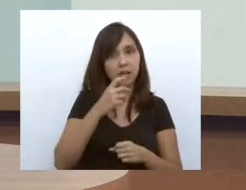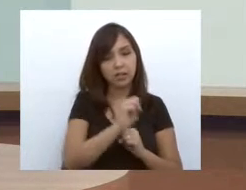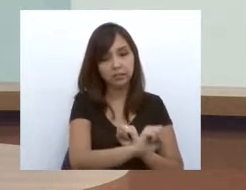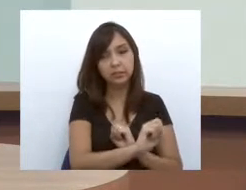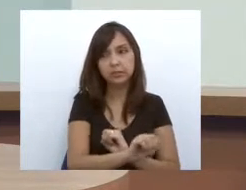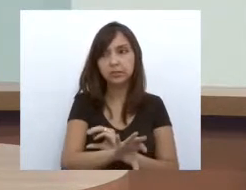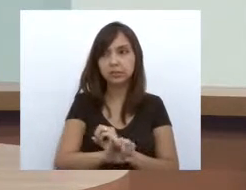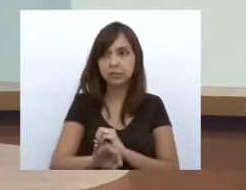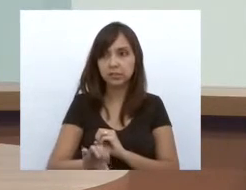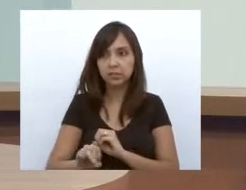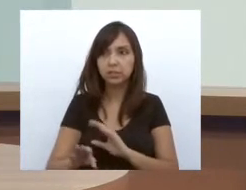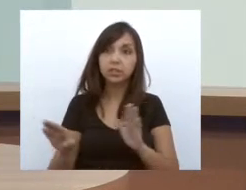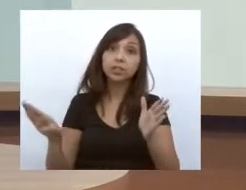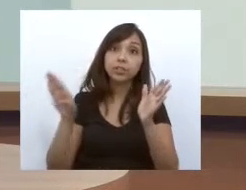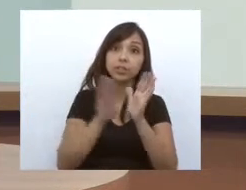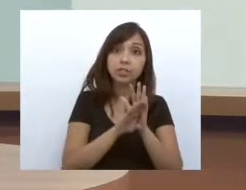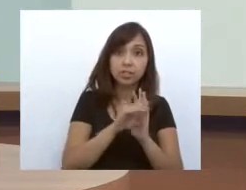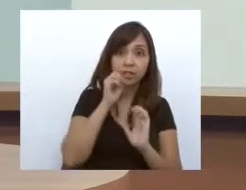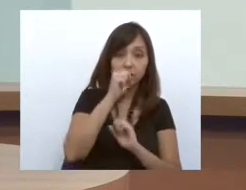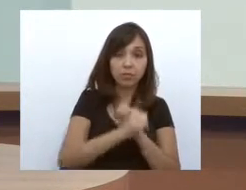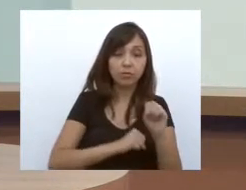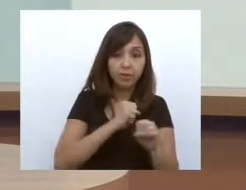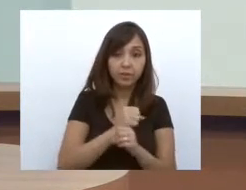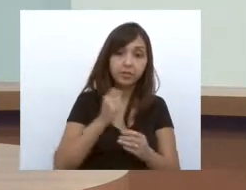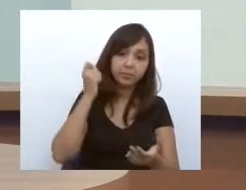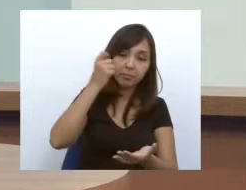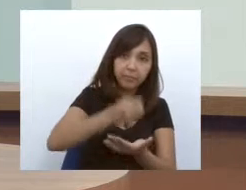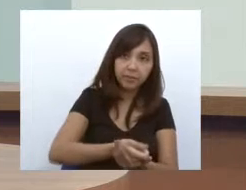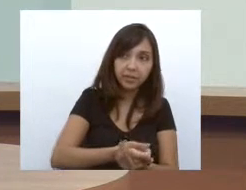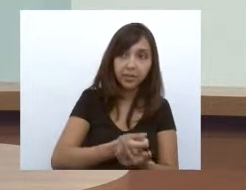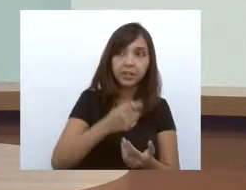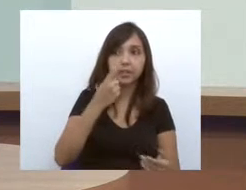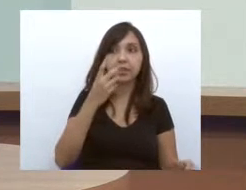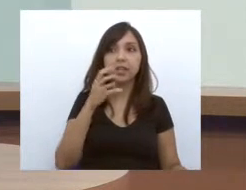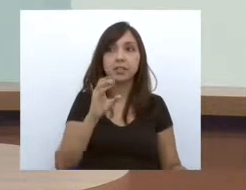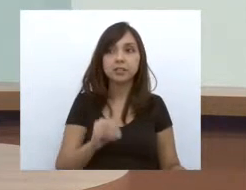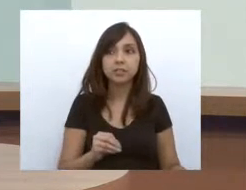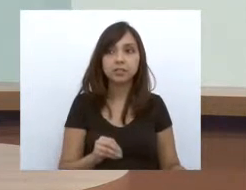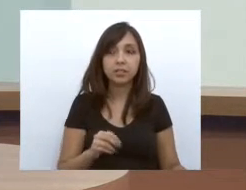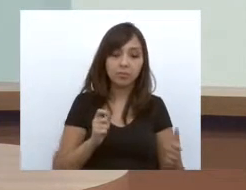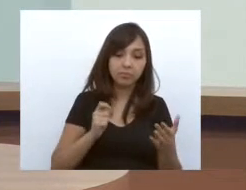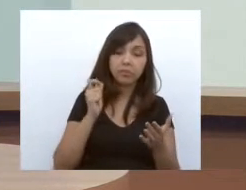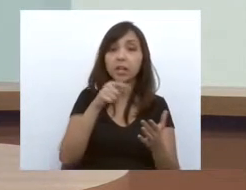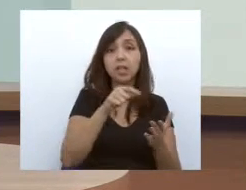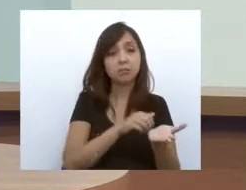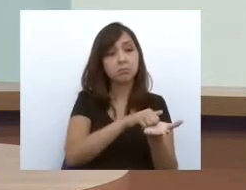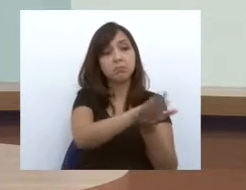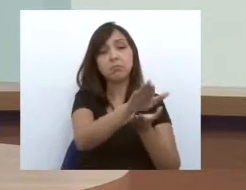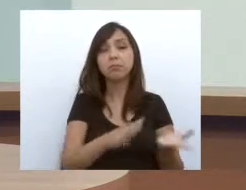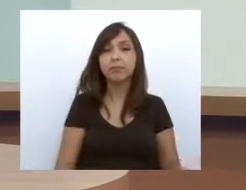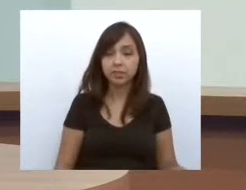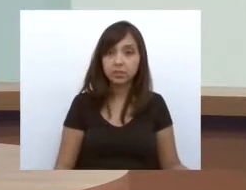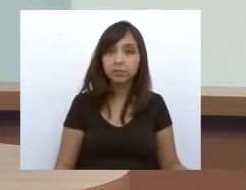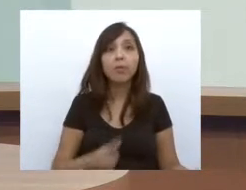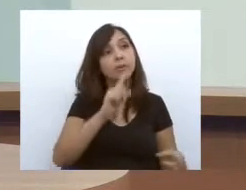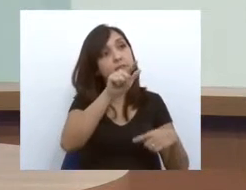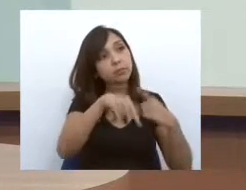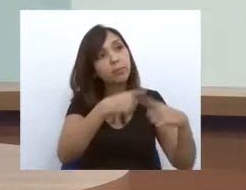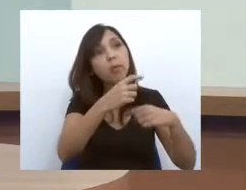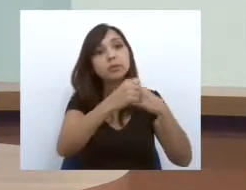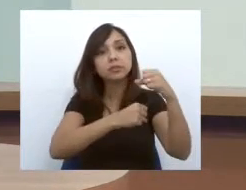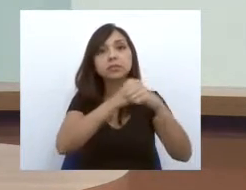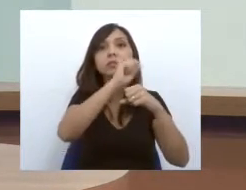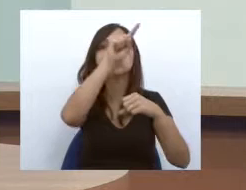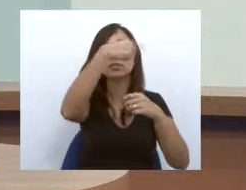dá aula, quando chega no final do ano, para não ter que pagar 13º, para não ter que pagar férias, eles demitem o professor para recontratar de novo, largando